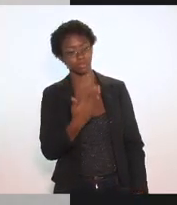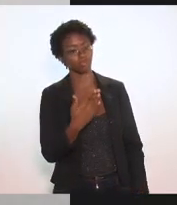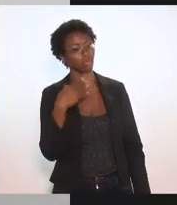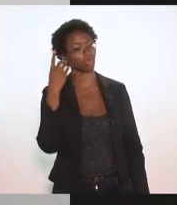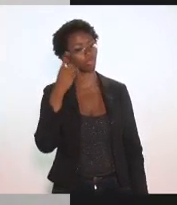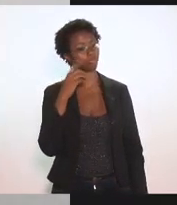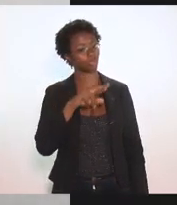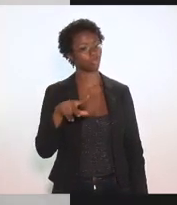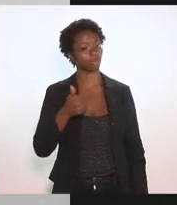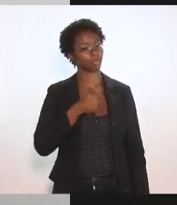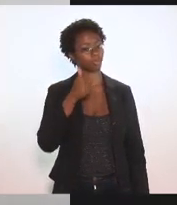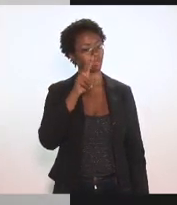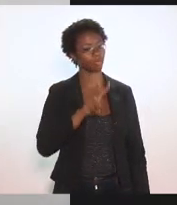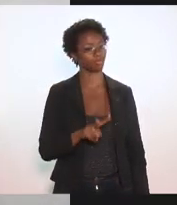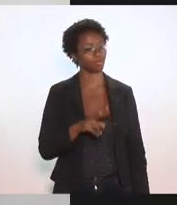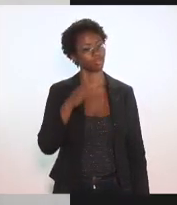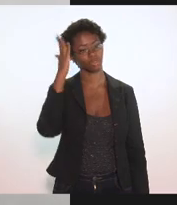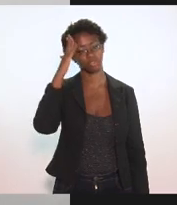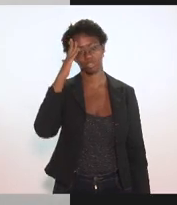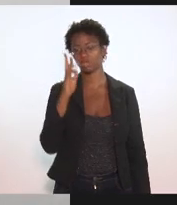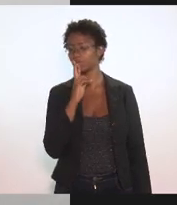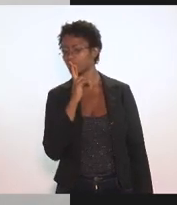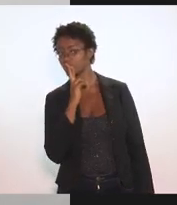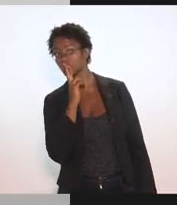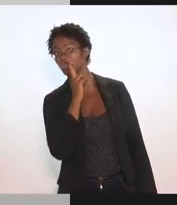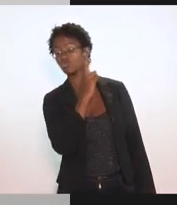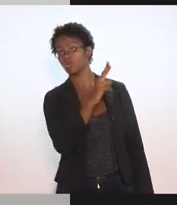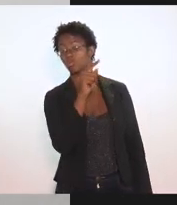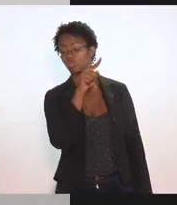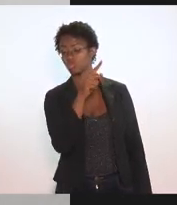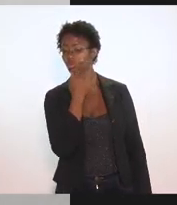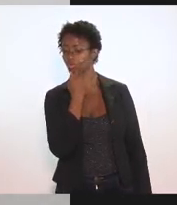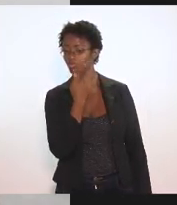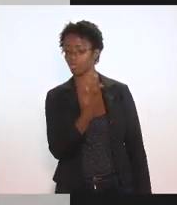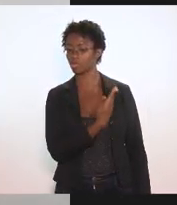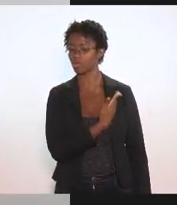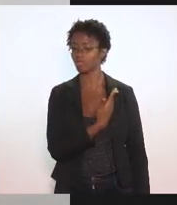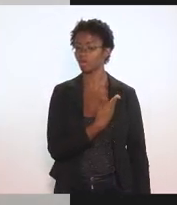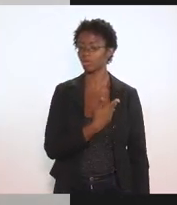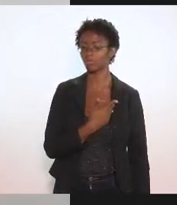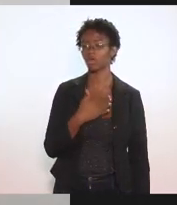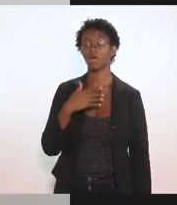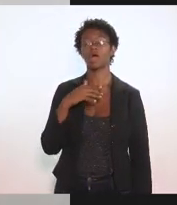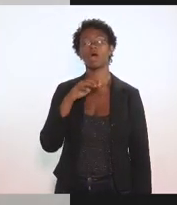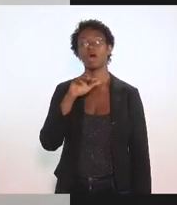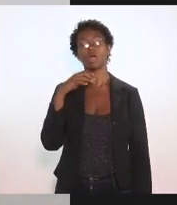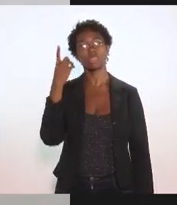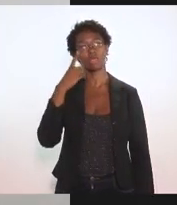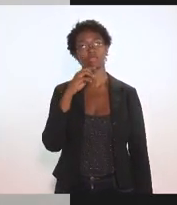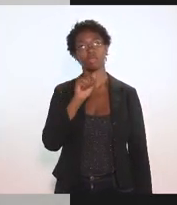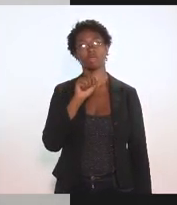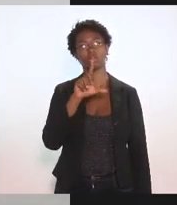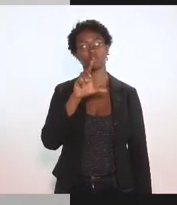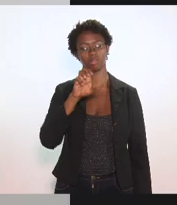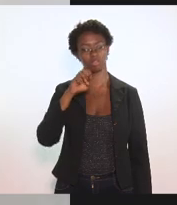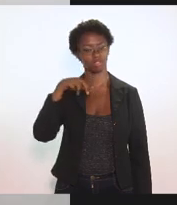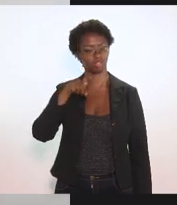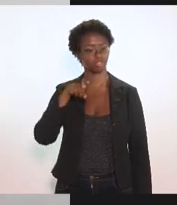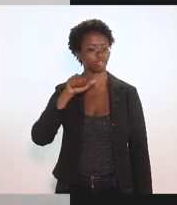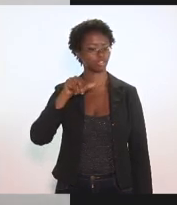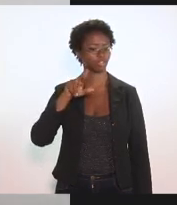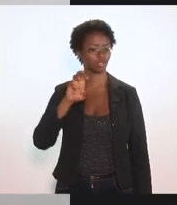primeira vez, eu sei que ele fez isso em resposta à fala do meu colega deputado Alexandre Freitas, mas não é verdade